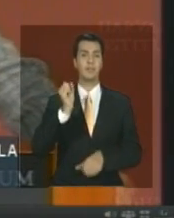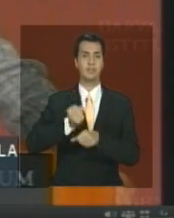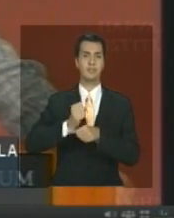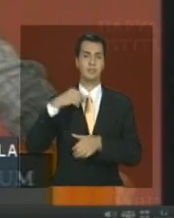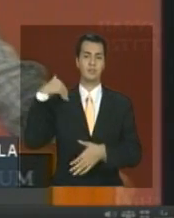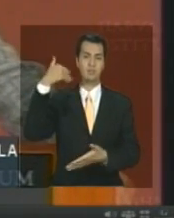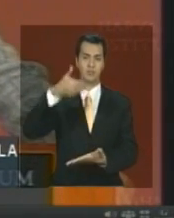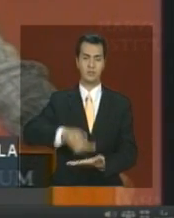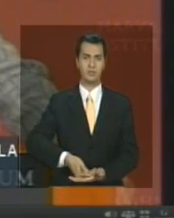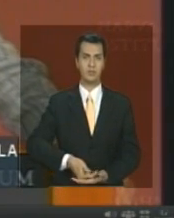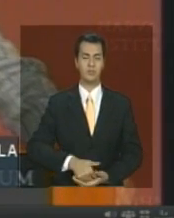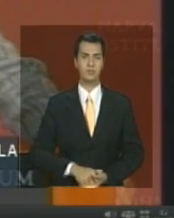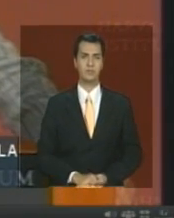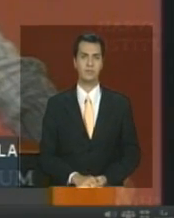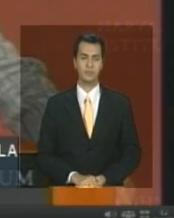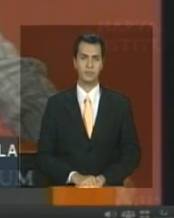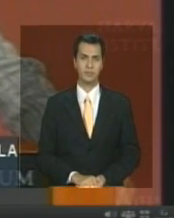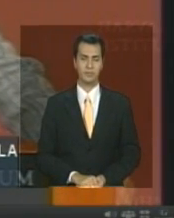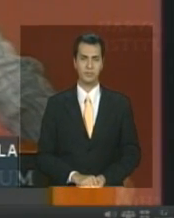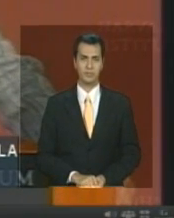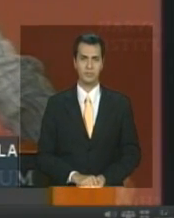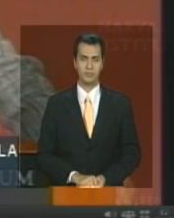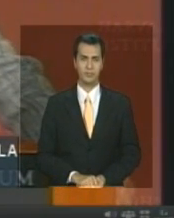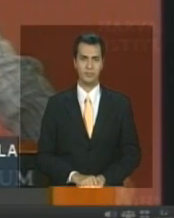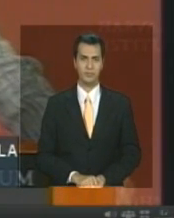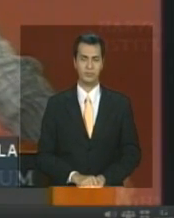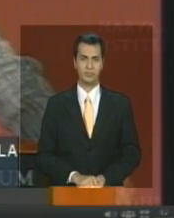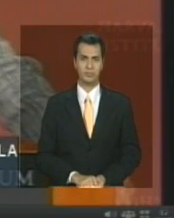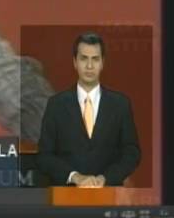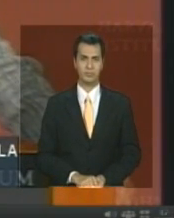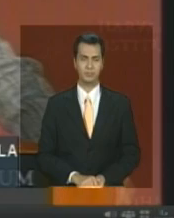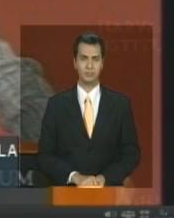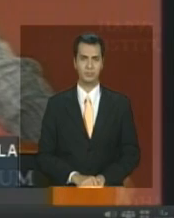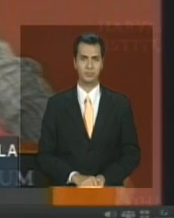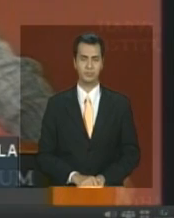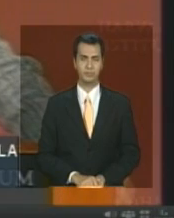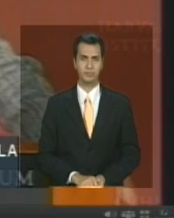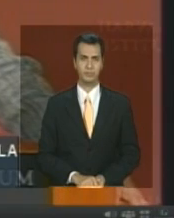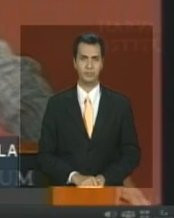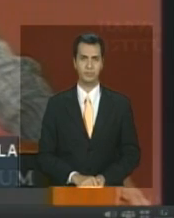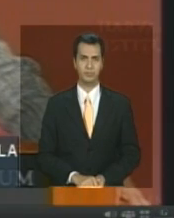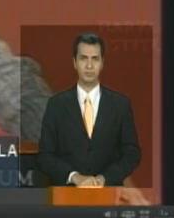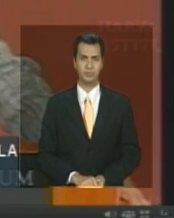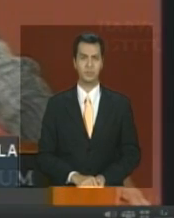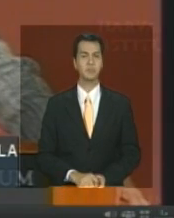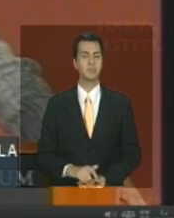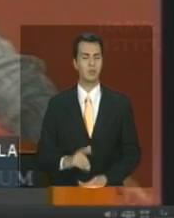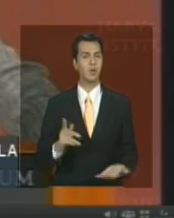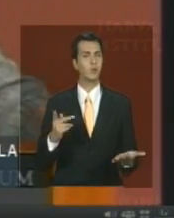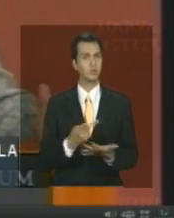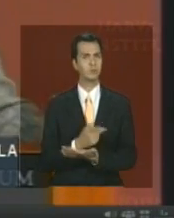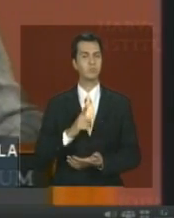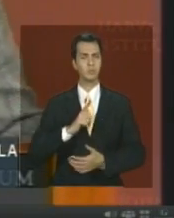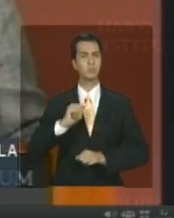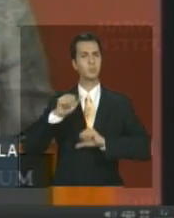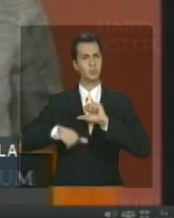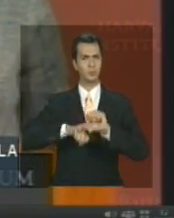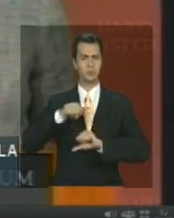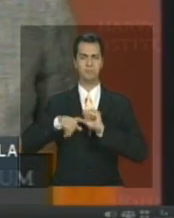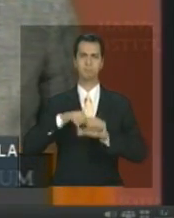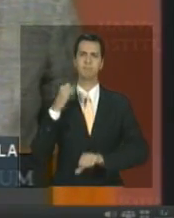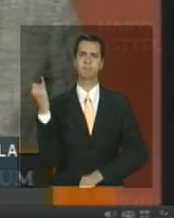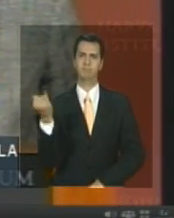praticamente uma década, nós tivemos mudanças muito importantes, que